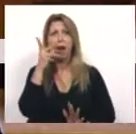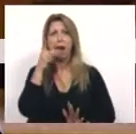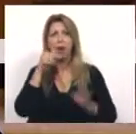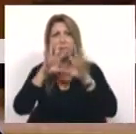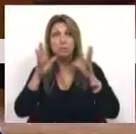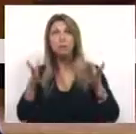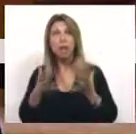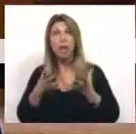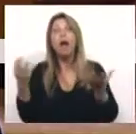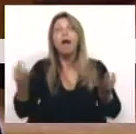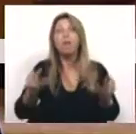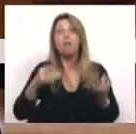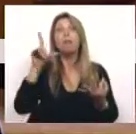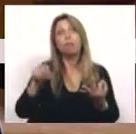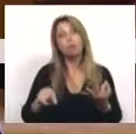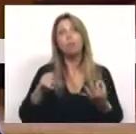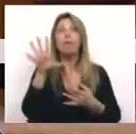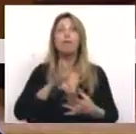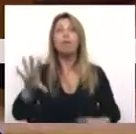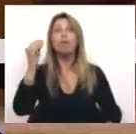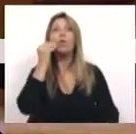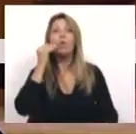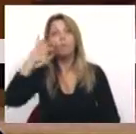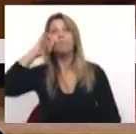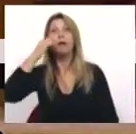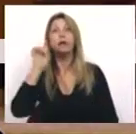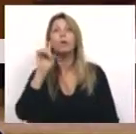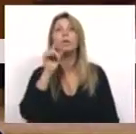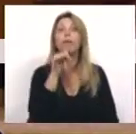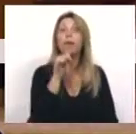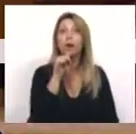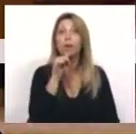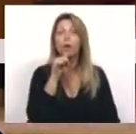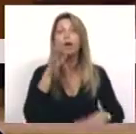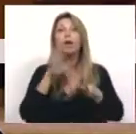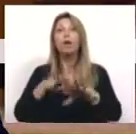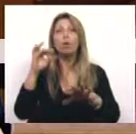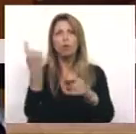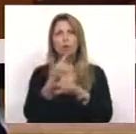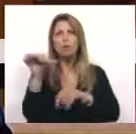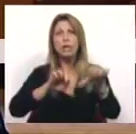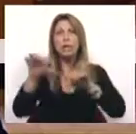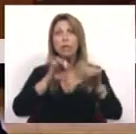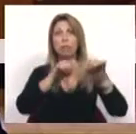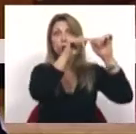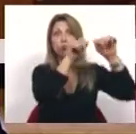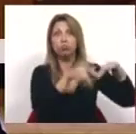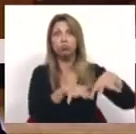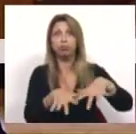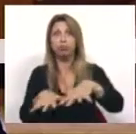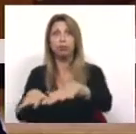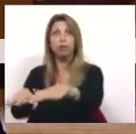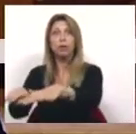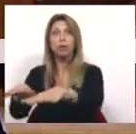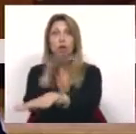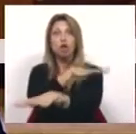forma como pode ser afetada a qualidade da água devido às escorrências de componentes químicas advenientes das